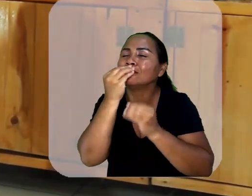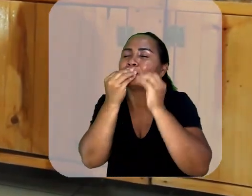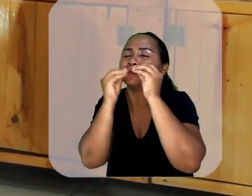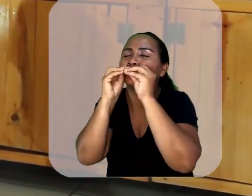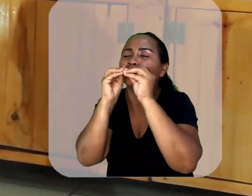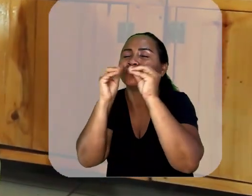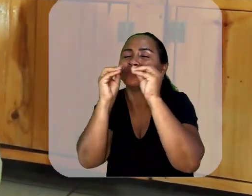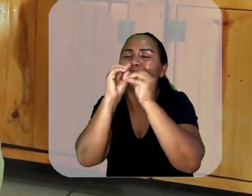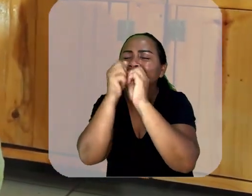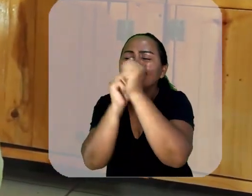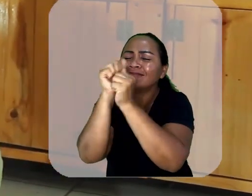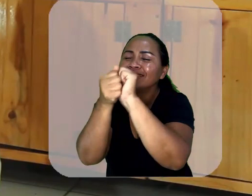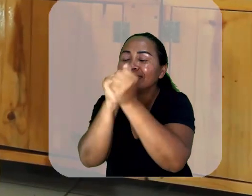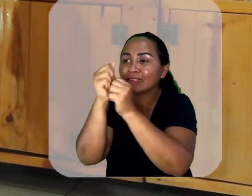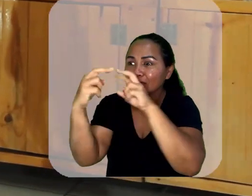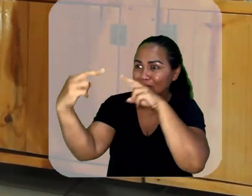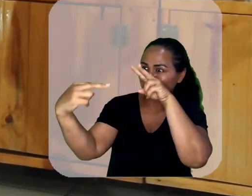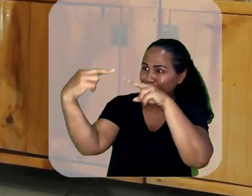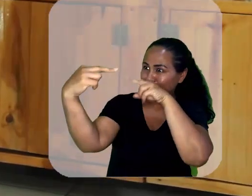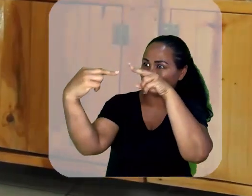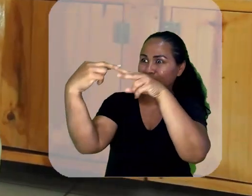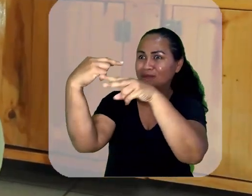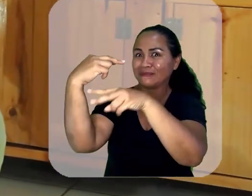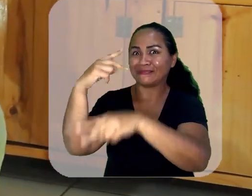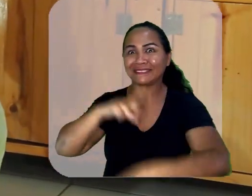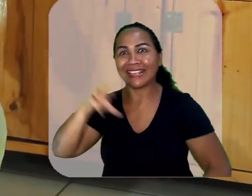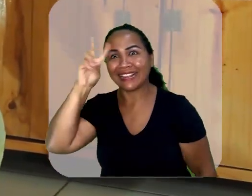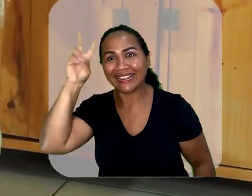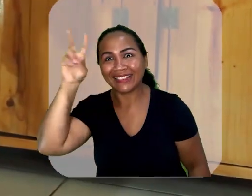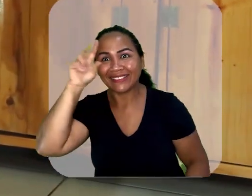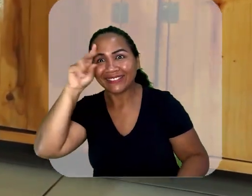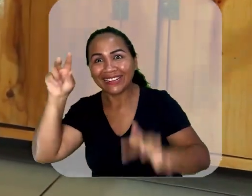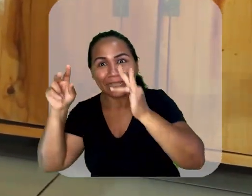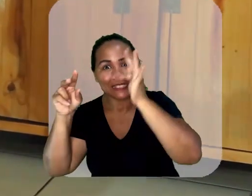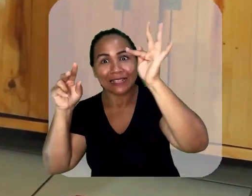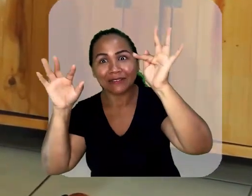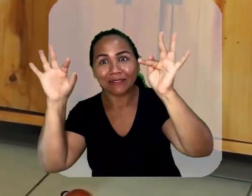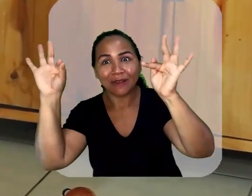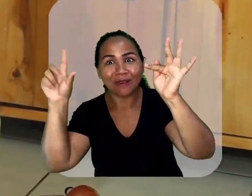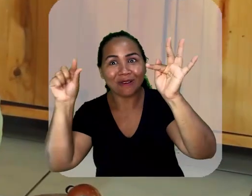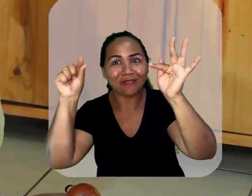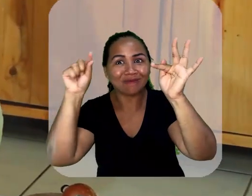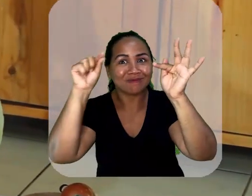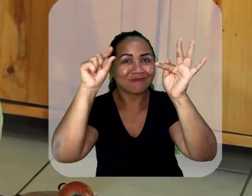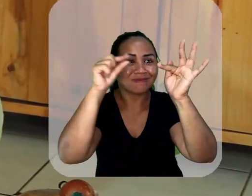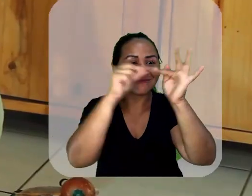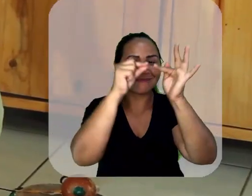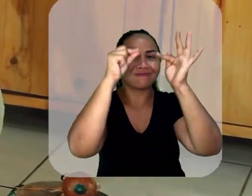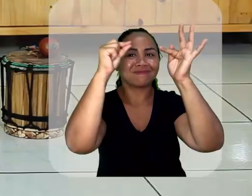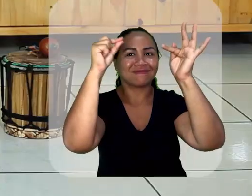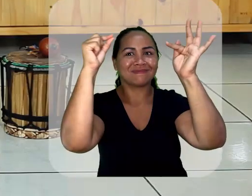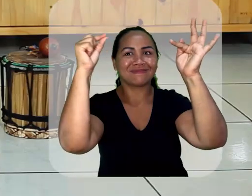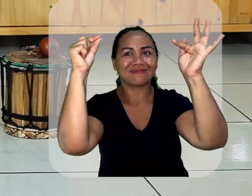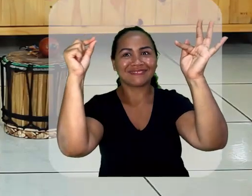olhinhos brilhando estrelarmente, o bico do beija-flor na flor, o romper da pele